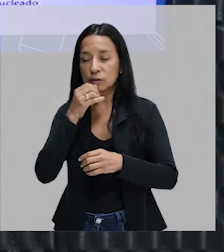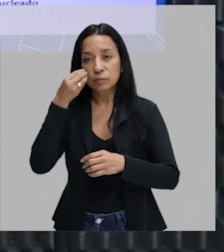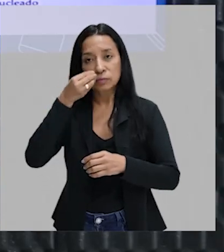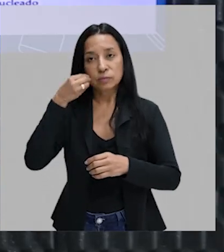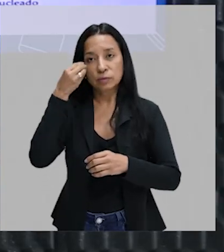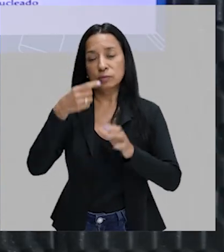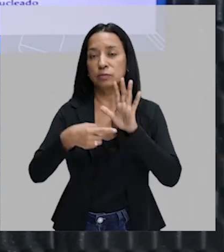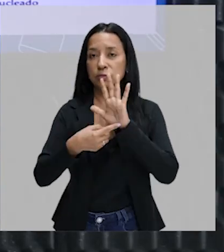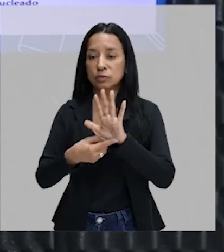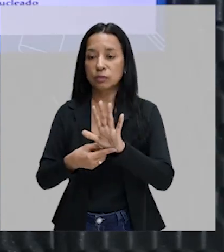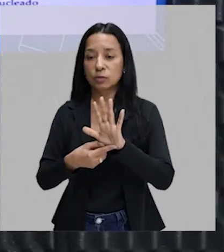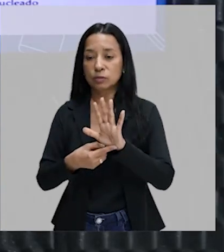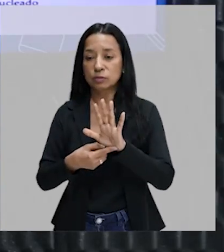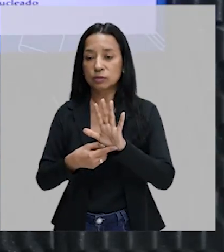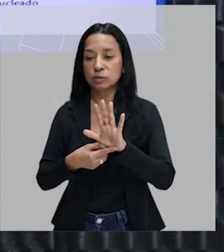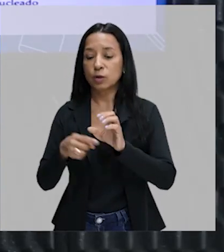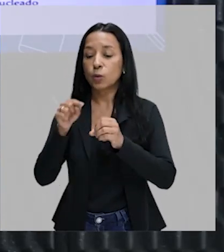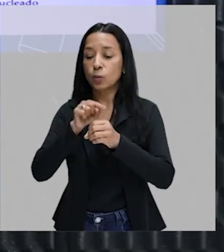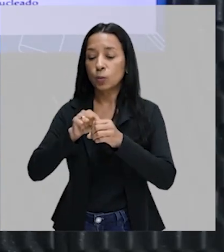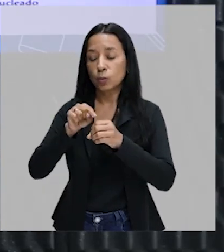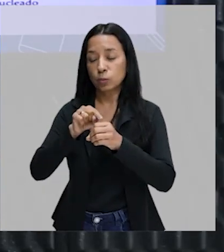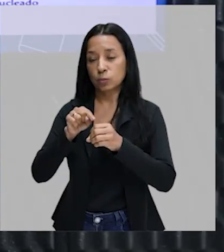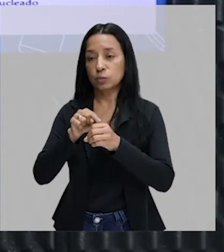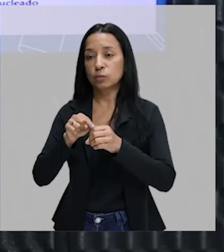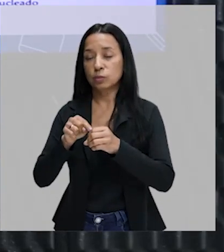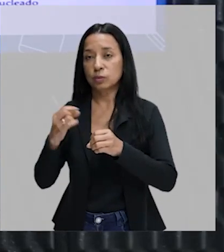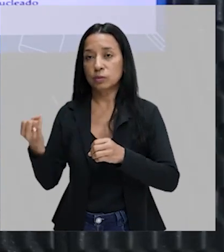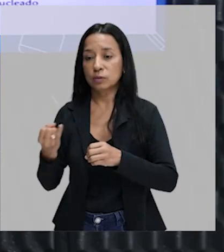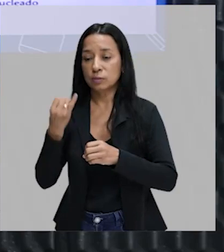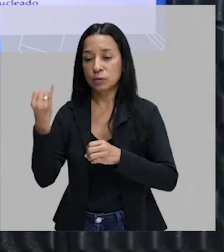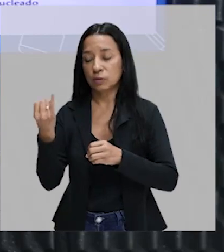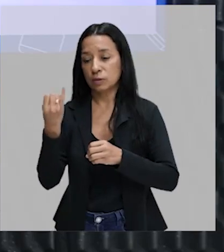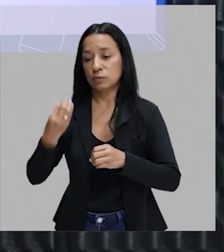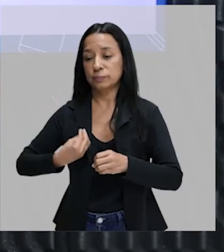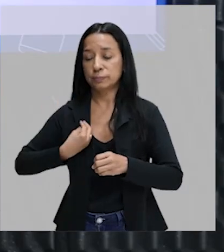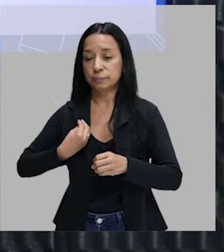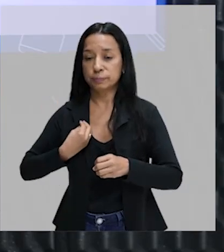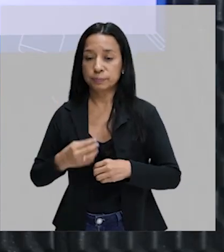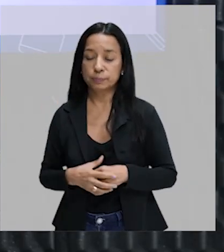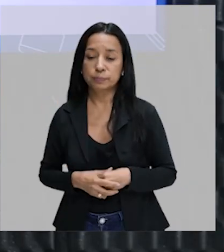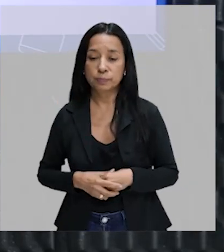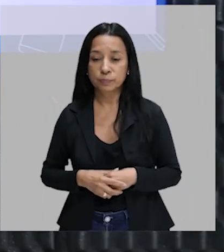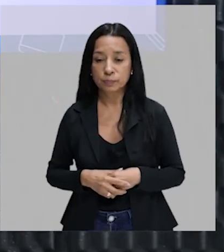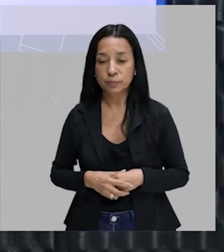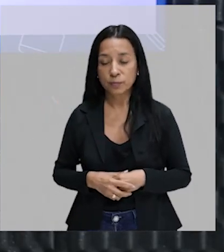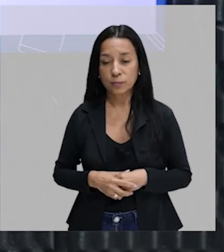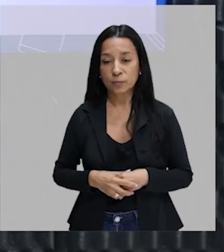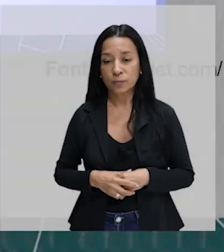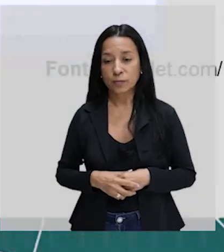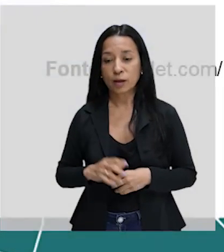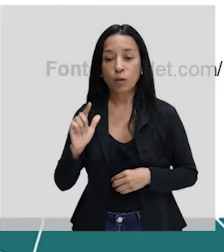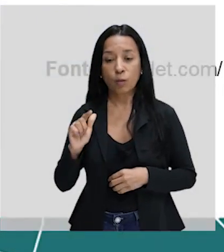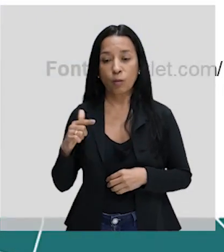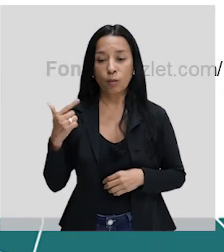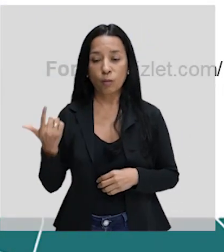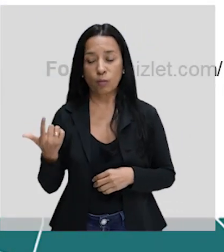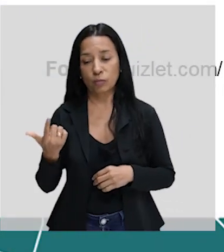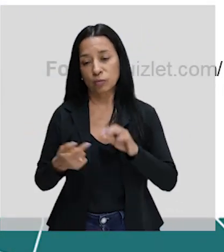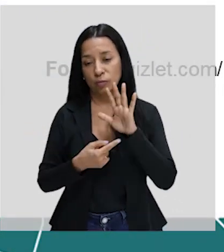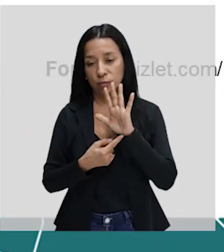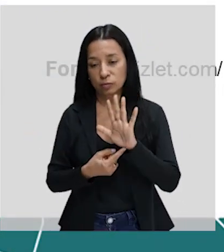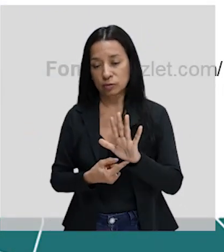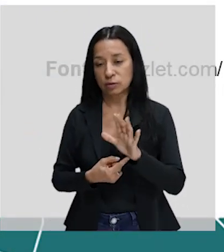em que mostra o quão o núcleo é importante para o metabolismo de um ser vivo. Uma outra situação que eu quero comentar com vocês é